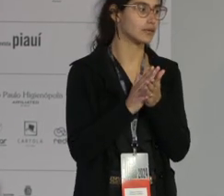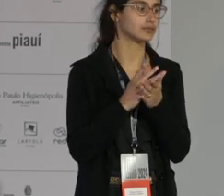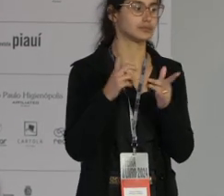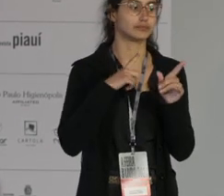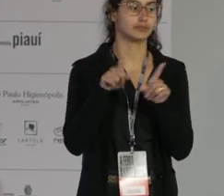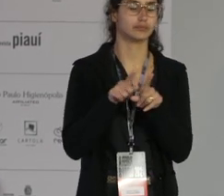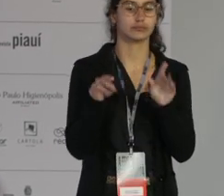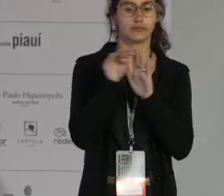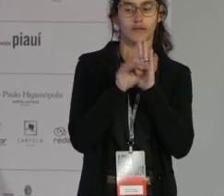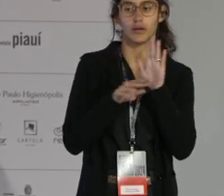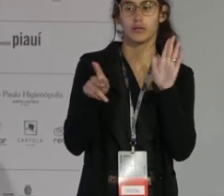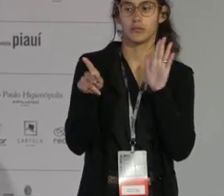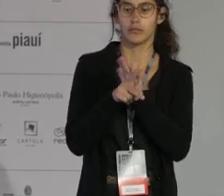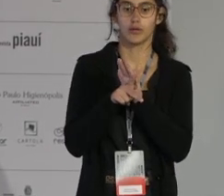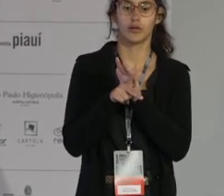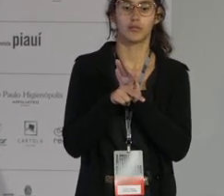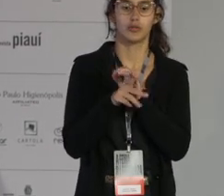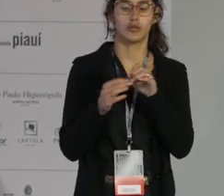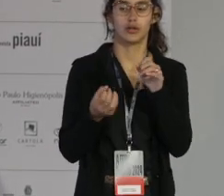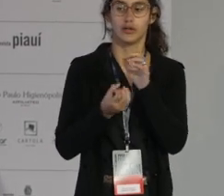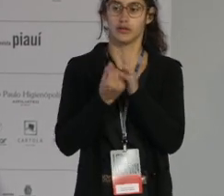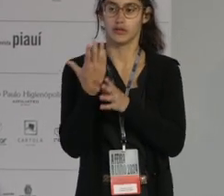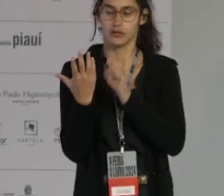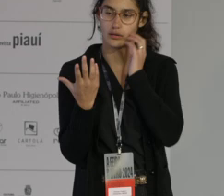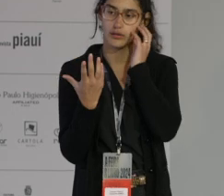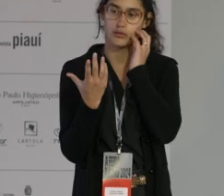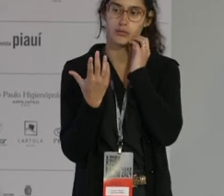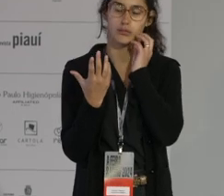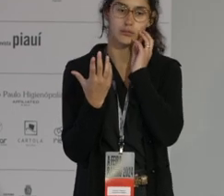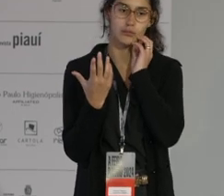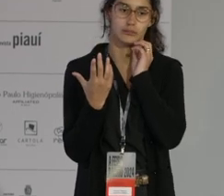um procedimento estético de coesão